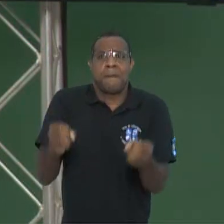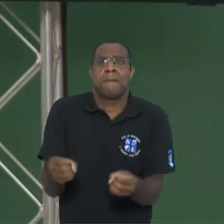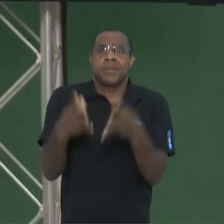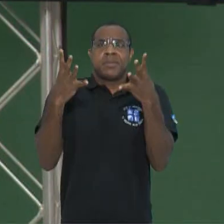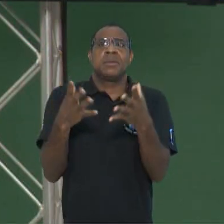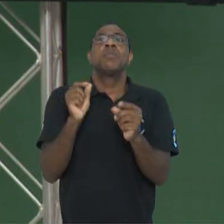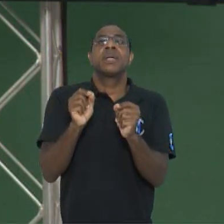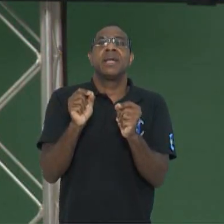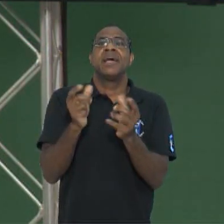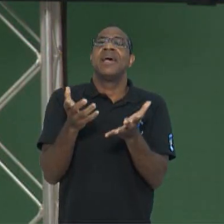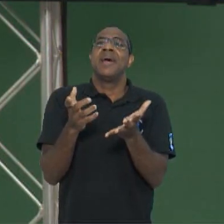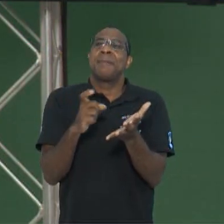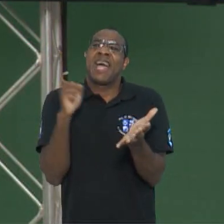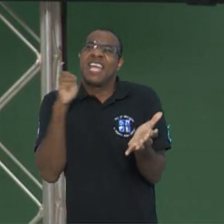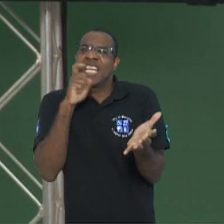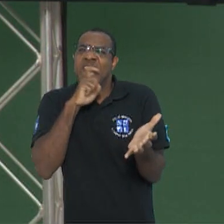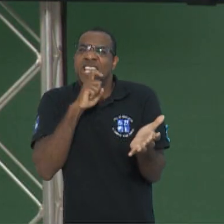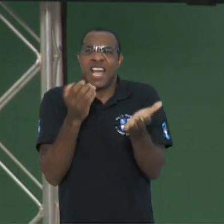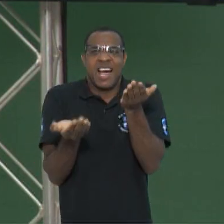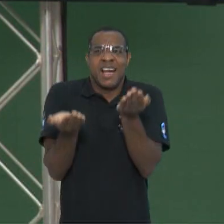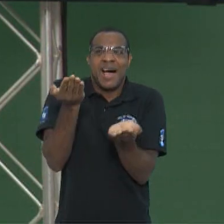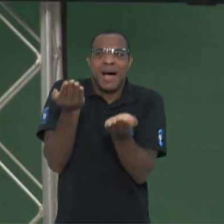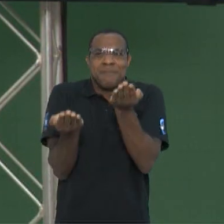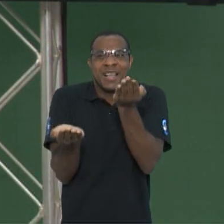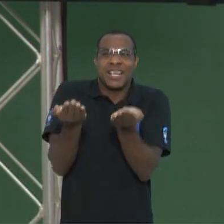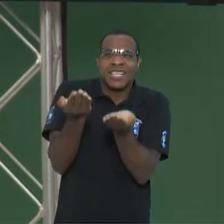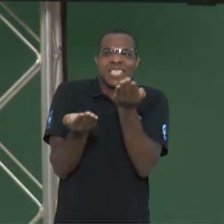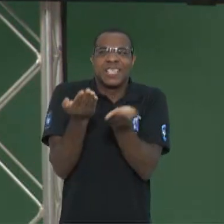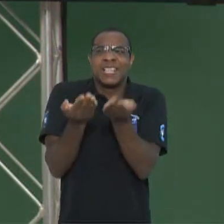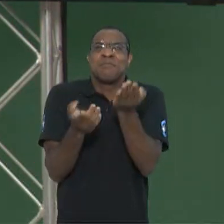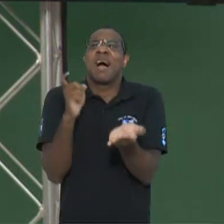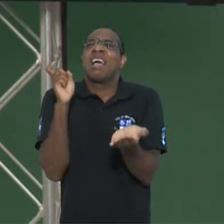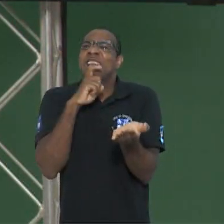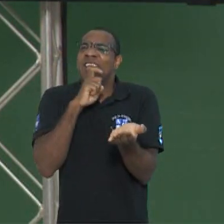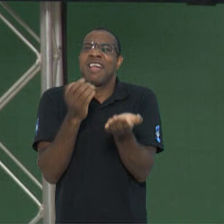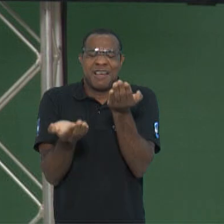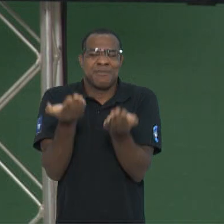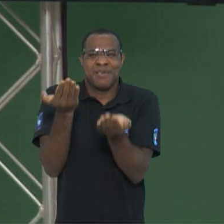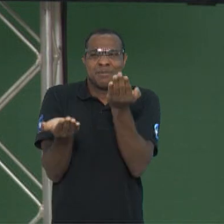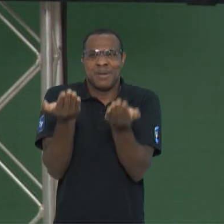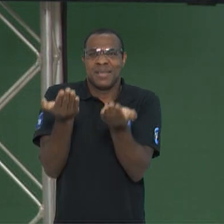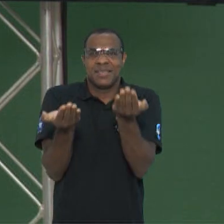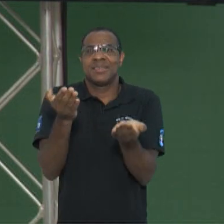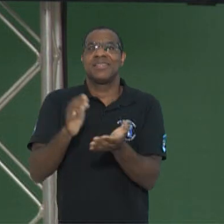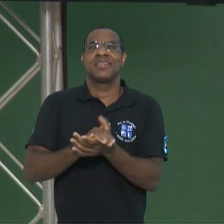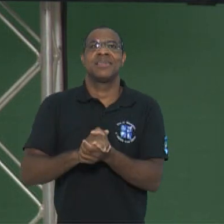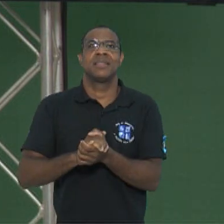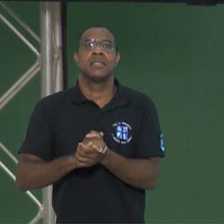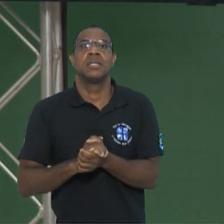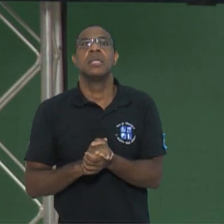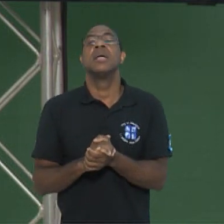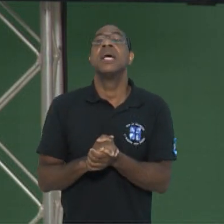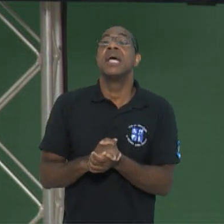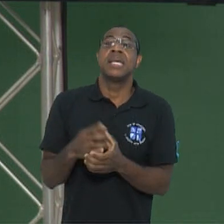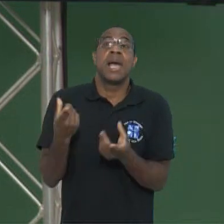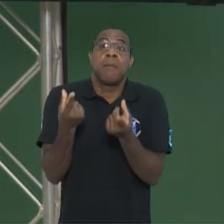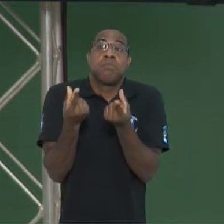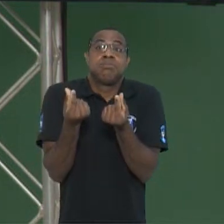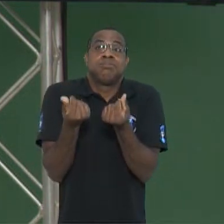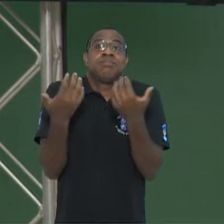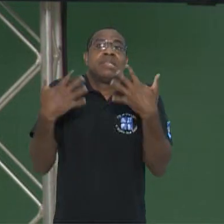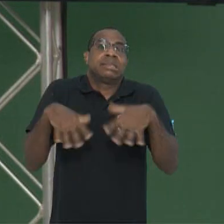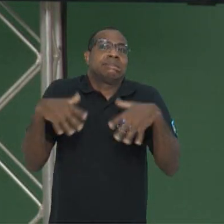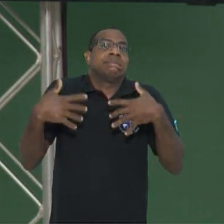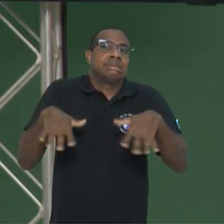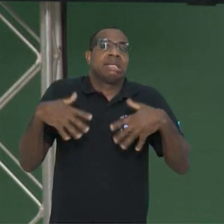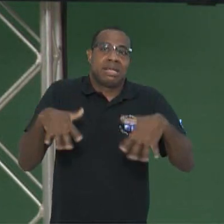enganar a balança, para ela não pesar, para o coração não dar aquela pesadinha, para não dar aquele suspiro, né? Ô, louco! E custava muito caro.